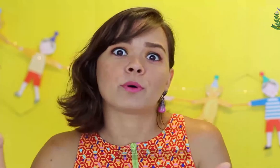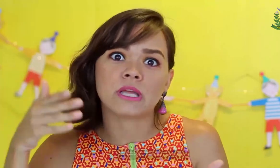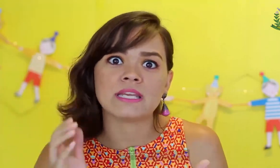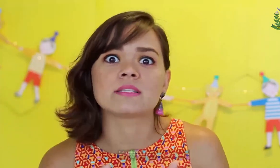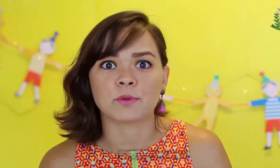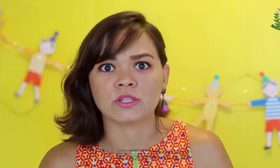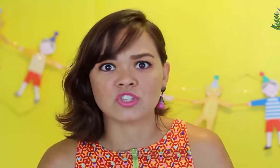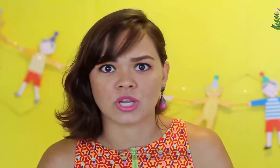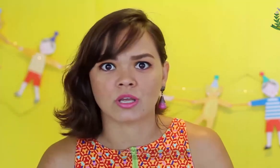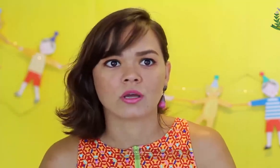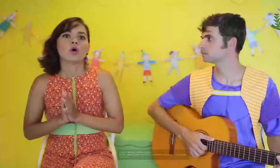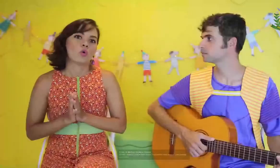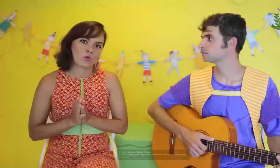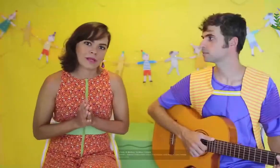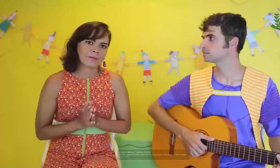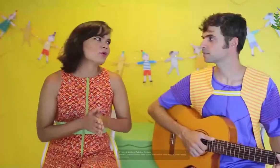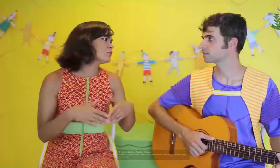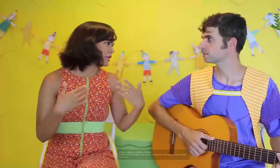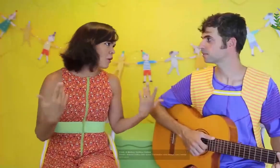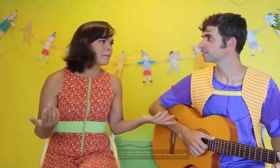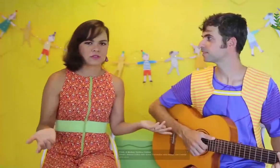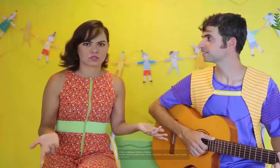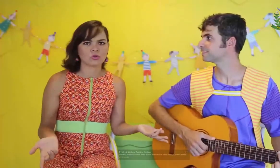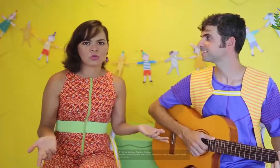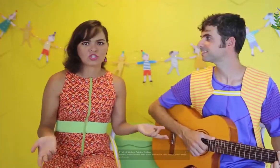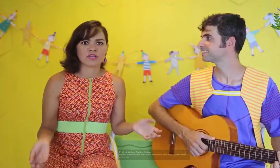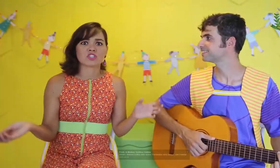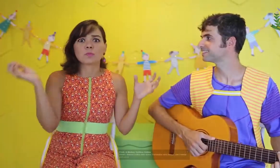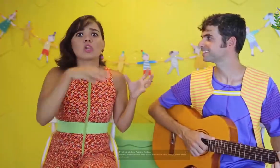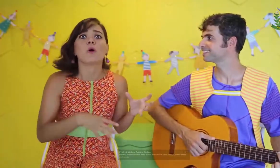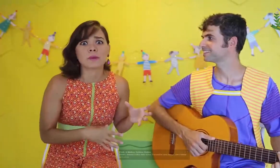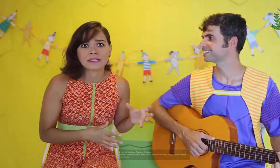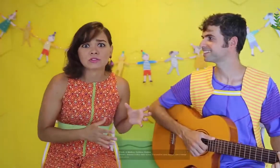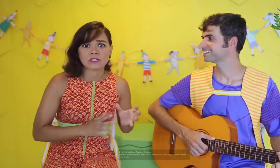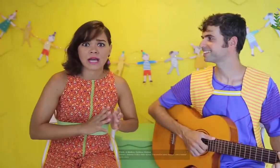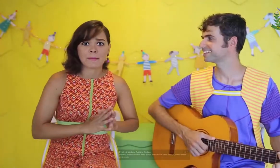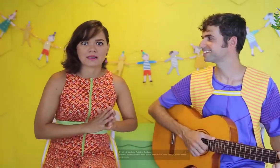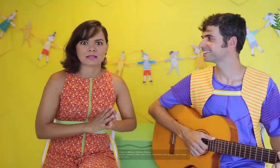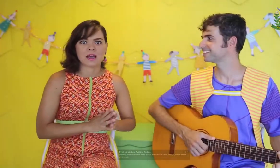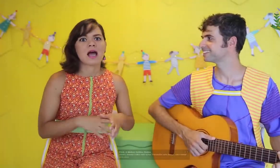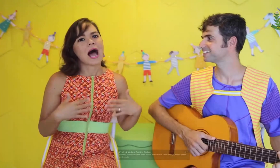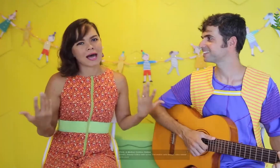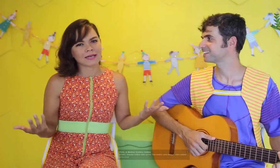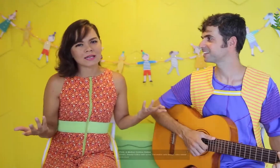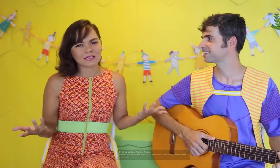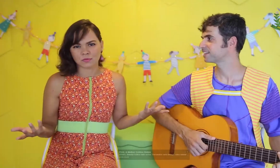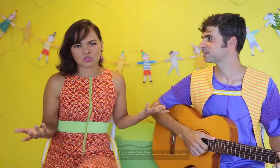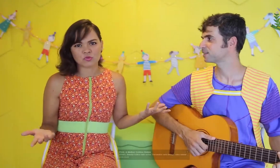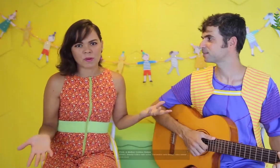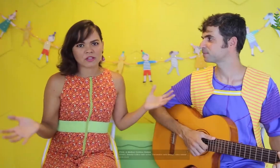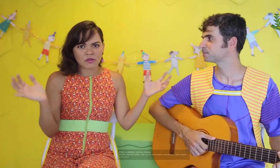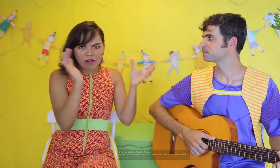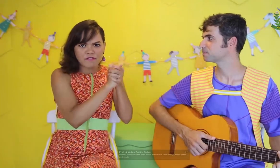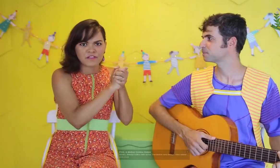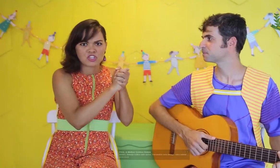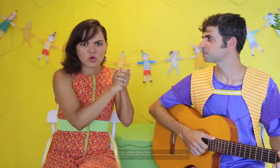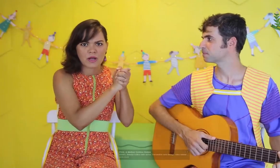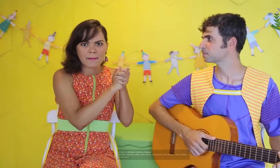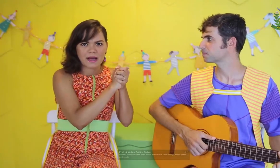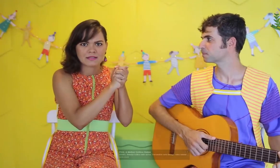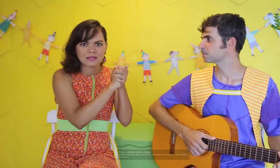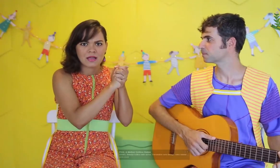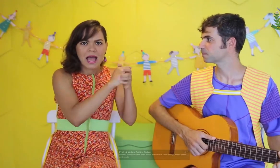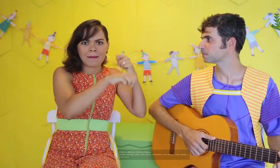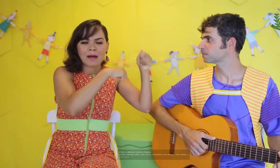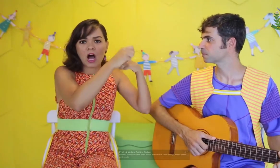onde o Mimboro poderia se proteger. O marimbondo não pensou duas vezes, pulou para dentro da cabaça. Anansi, muito esperto,